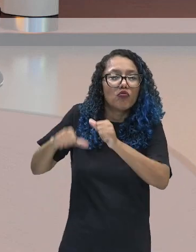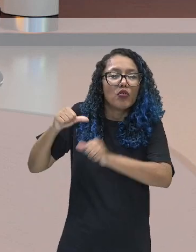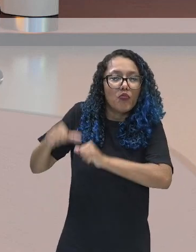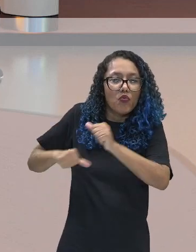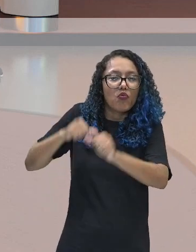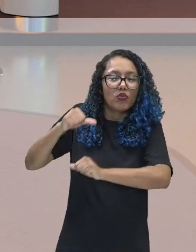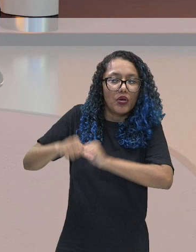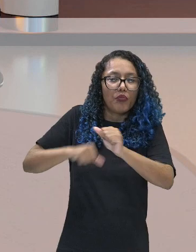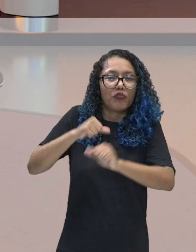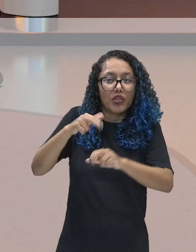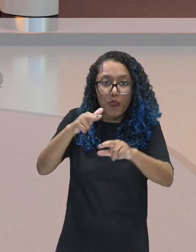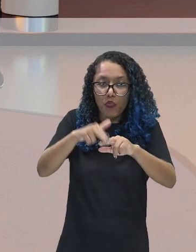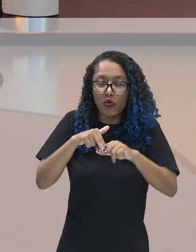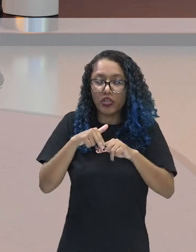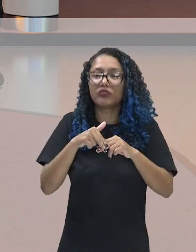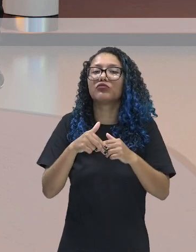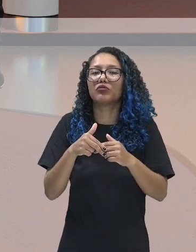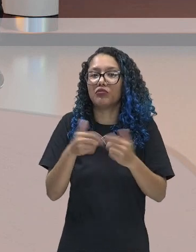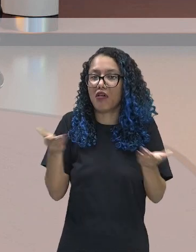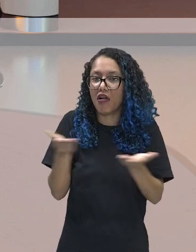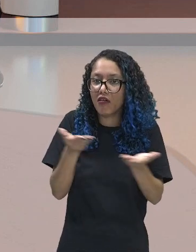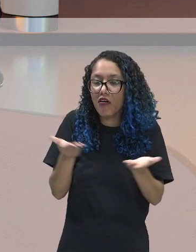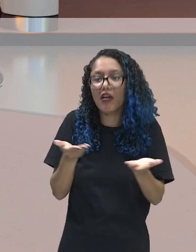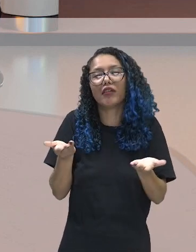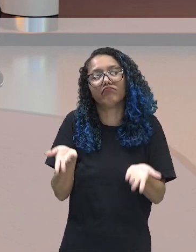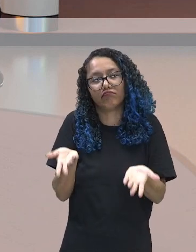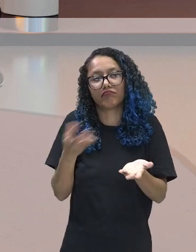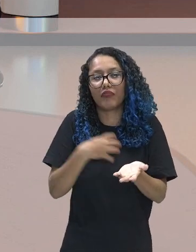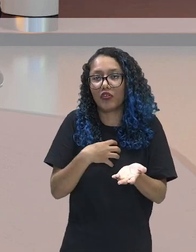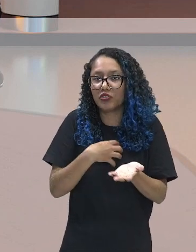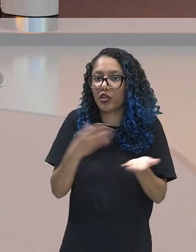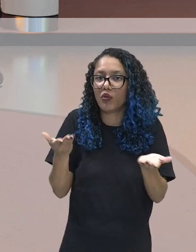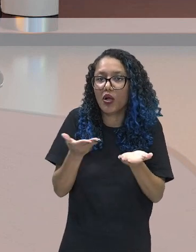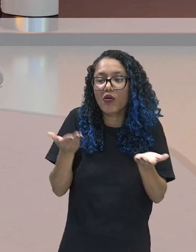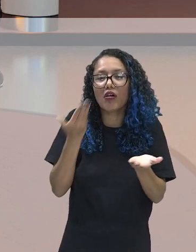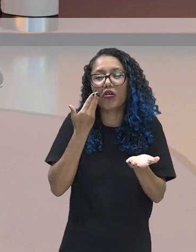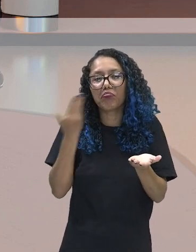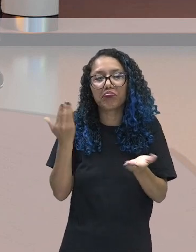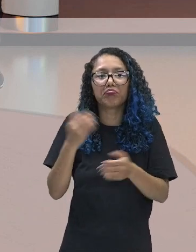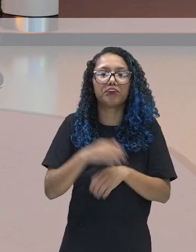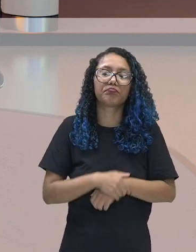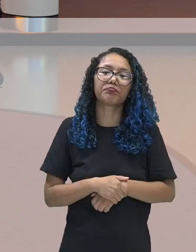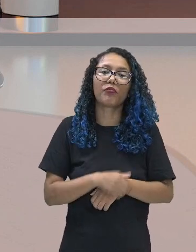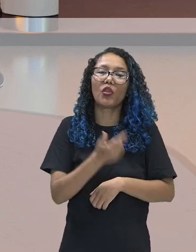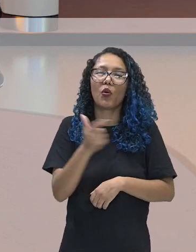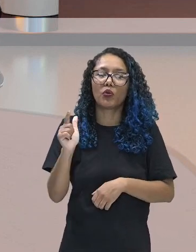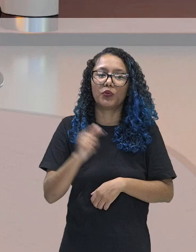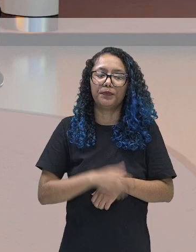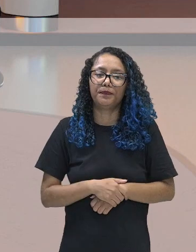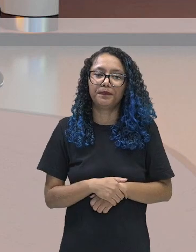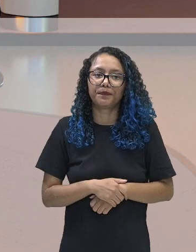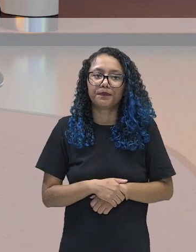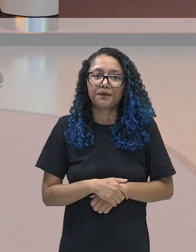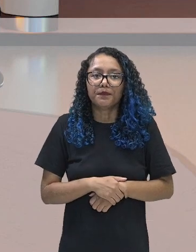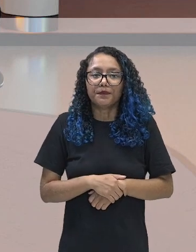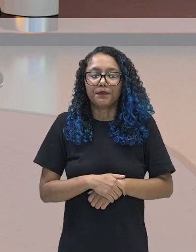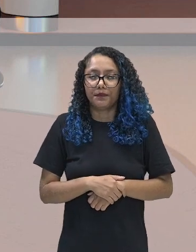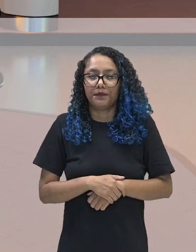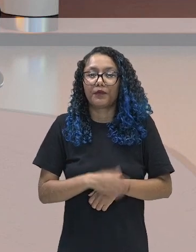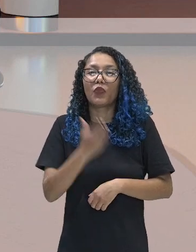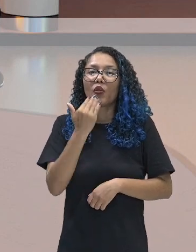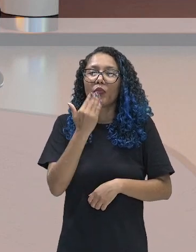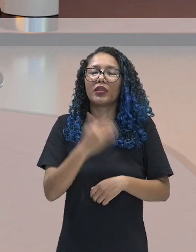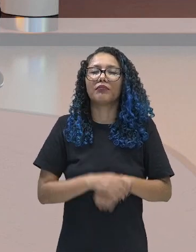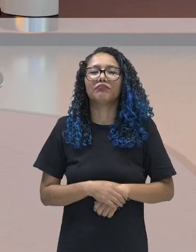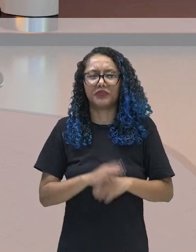ao longo dos tempos. Outra mudança, vamos lá, galera, na alimentação, tá, gente? A gente viu que os primeiros